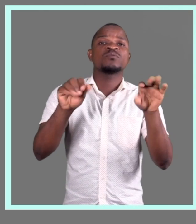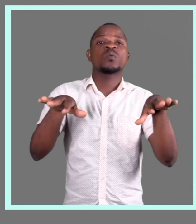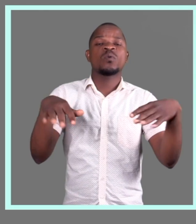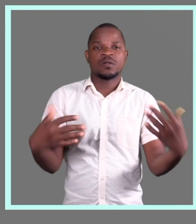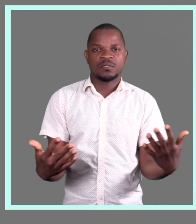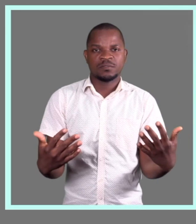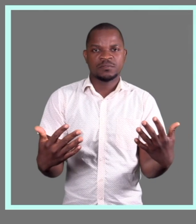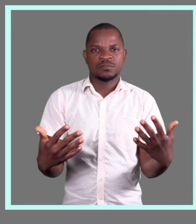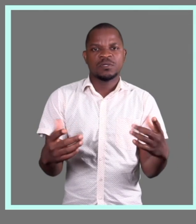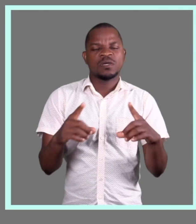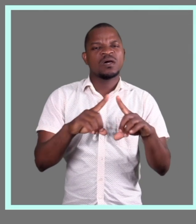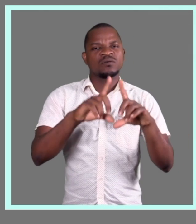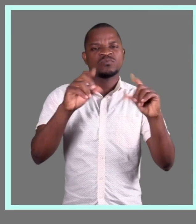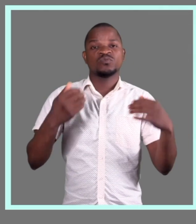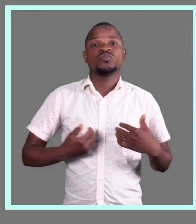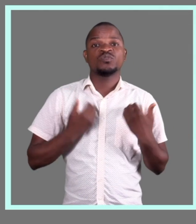de